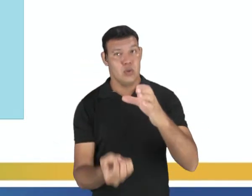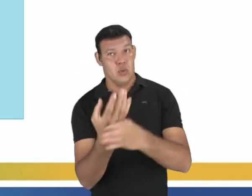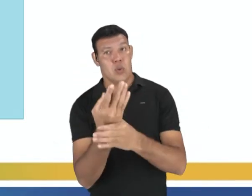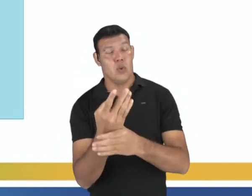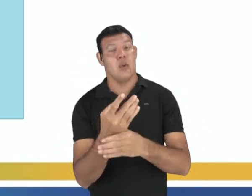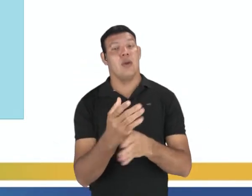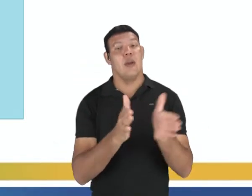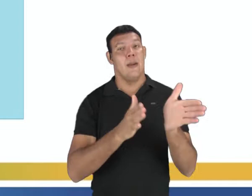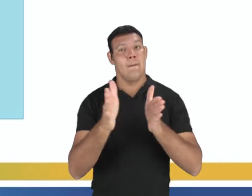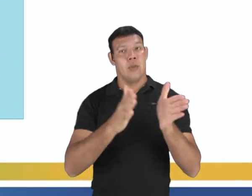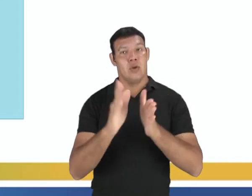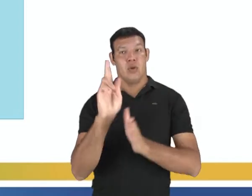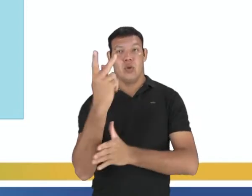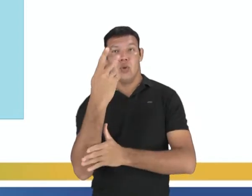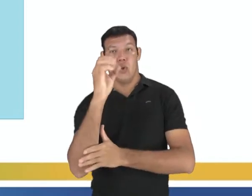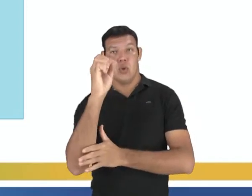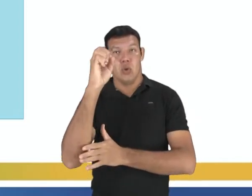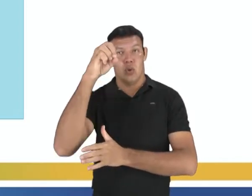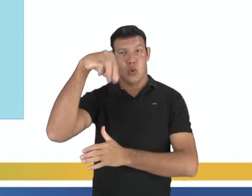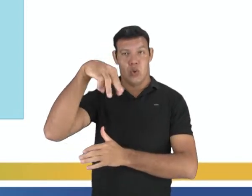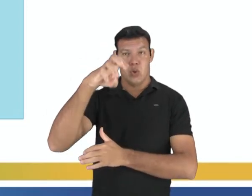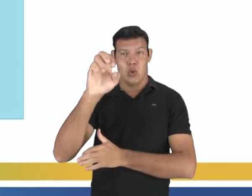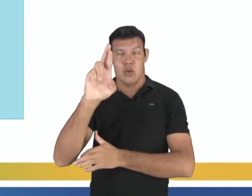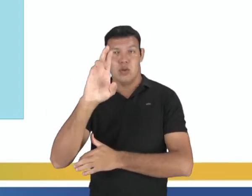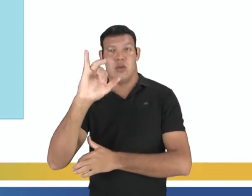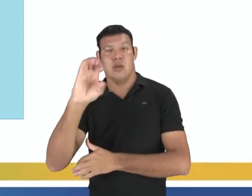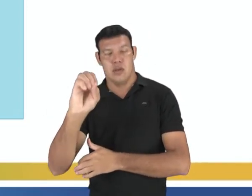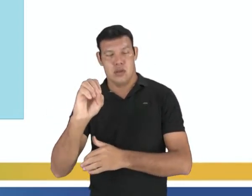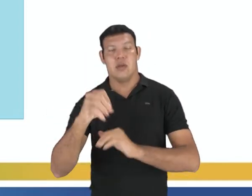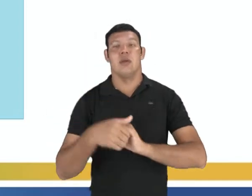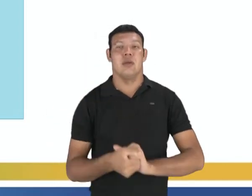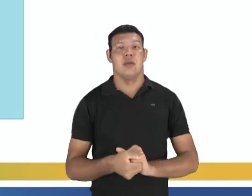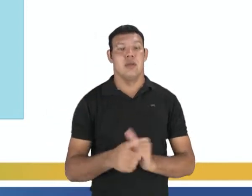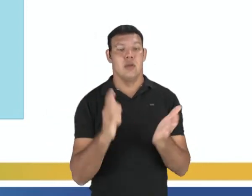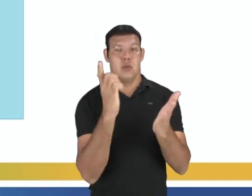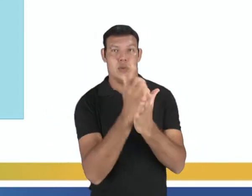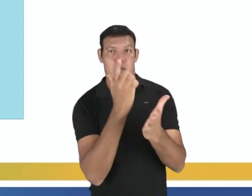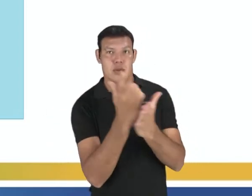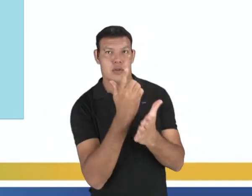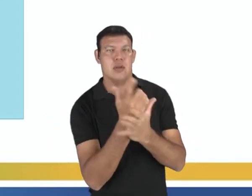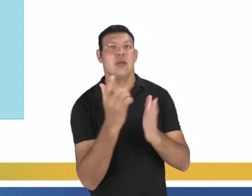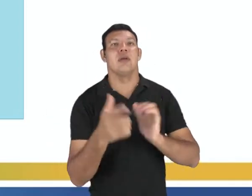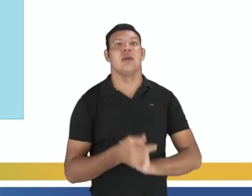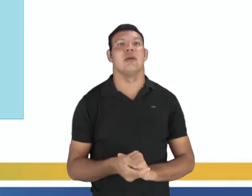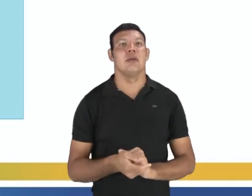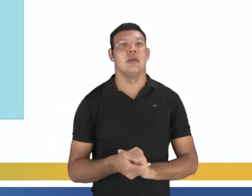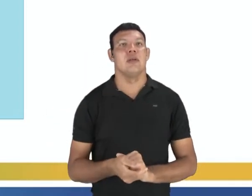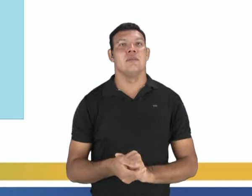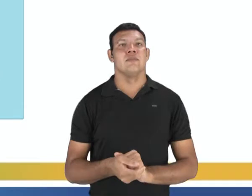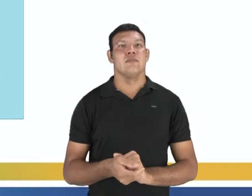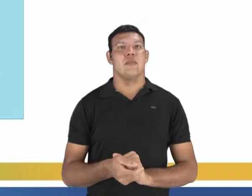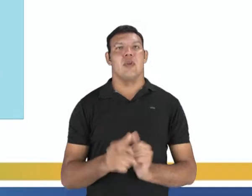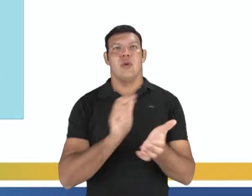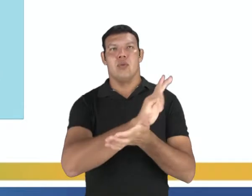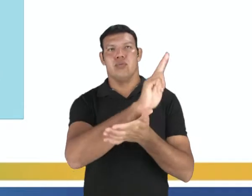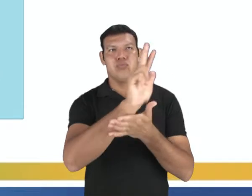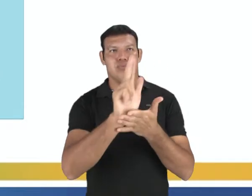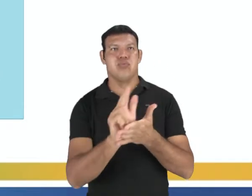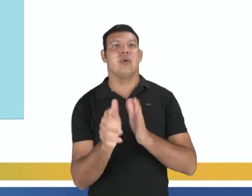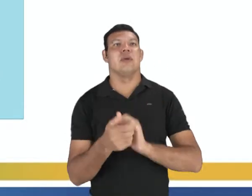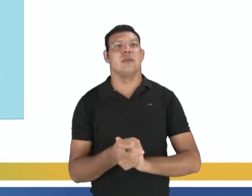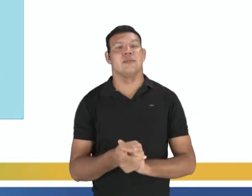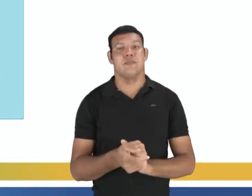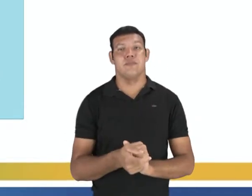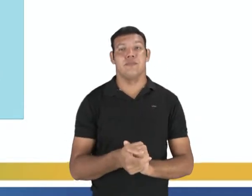de tempo, né? Teriam surgido aí as obras de Ilíada e Odisseia, né? De Homero. O arcaico, que